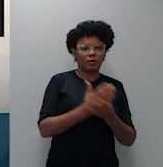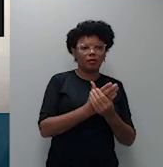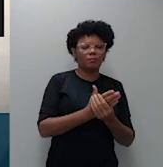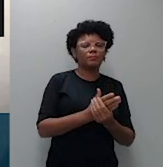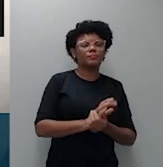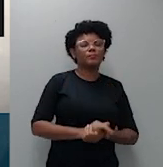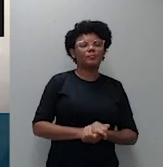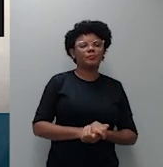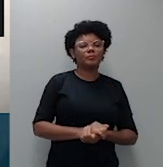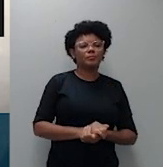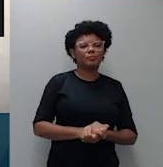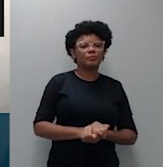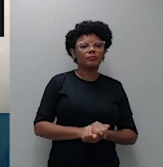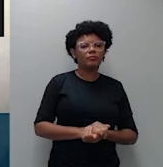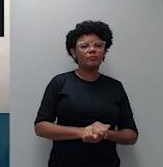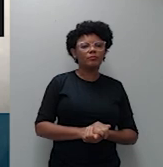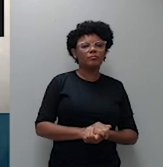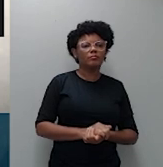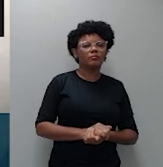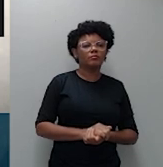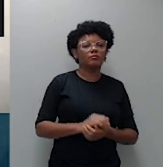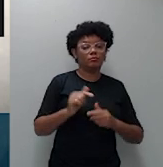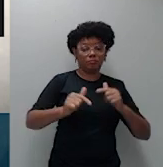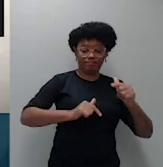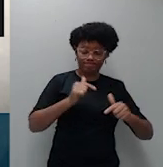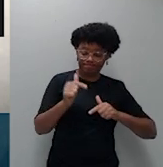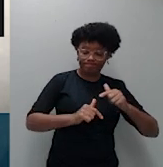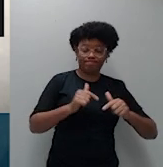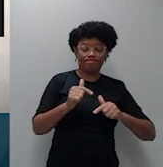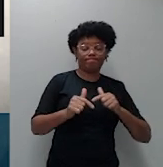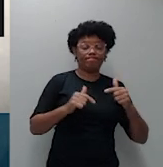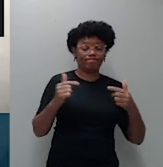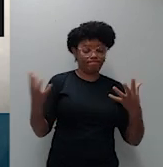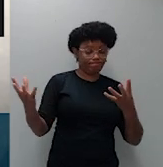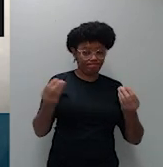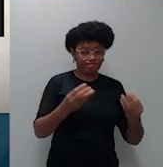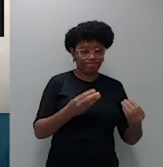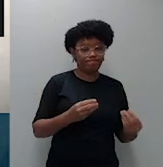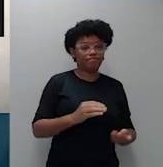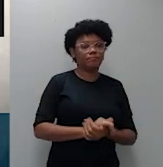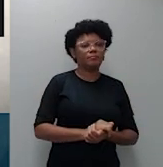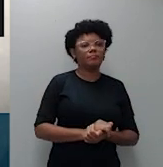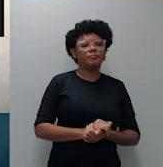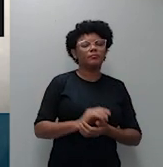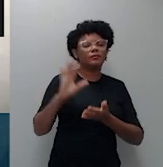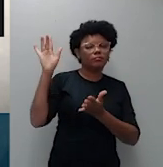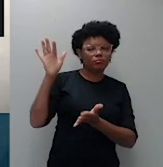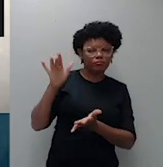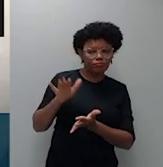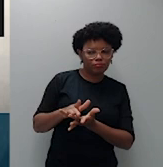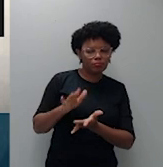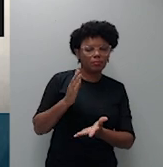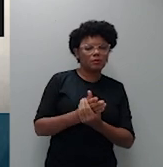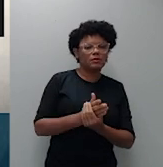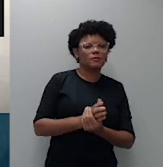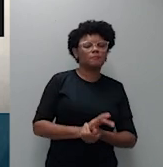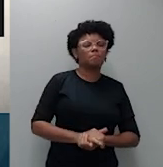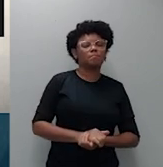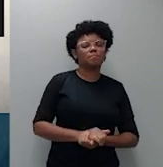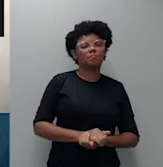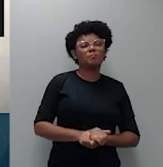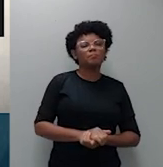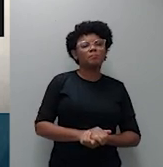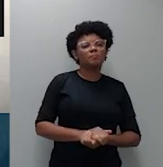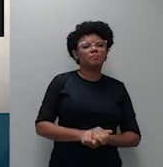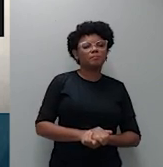eu acho que trabalhamos intensamente reduzindo bastante o nosso nosso processo